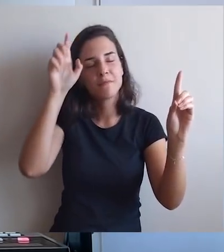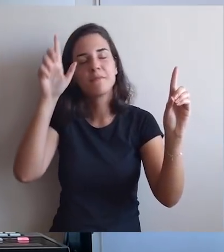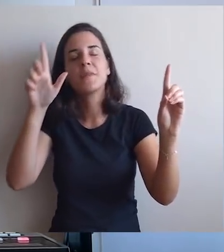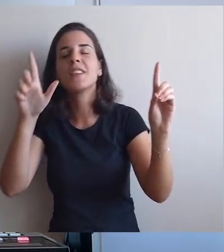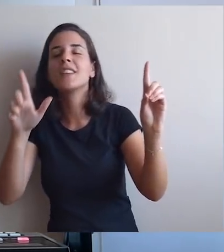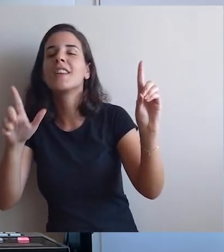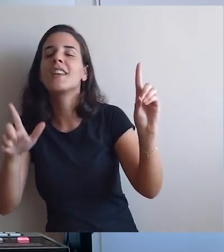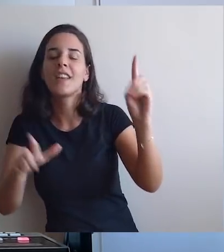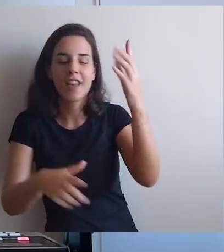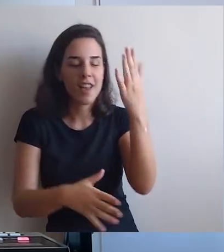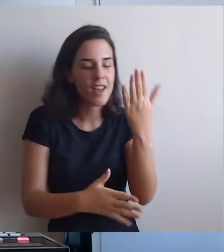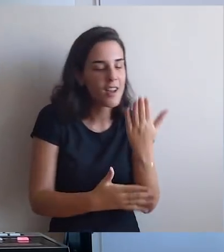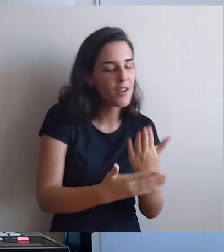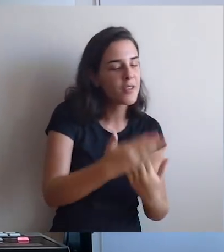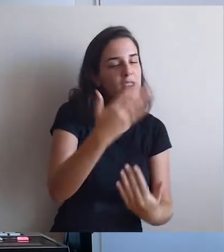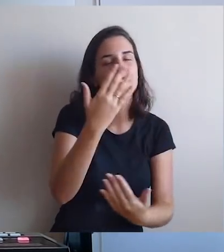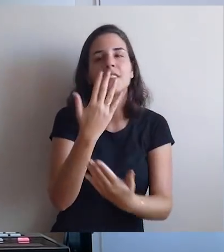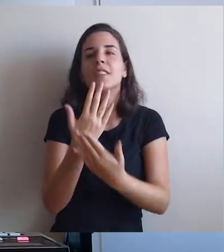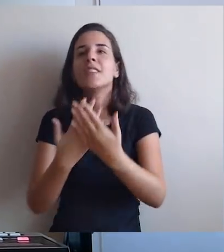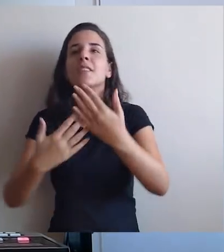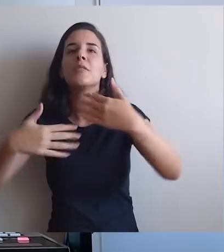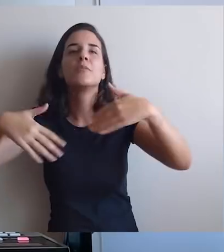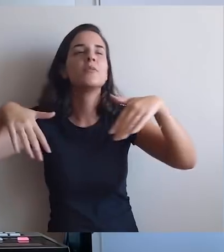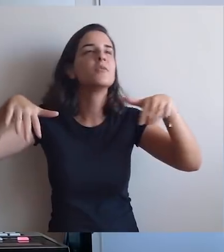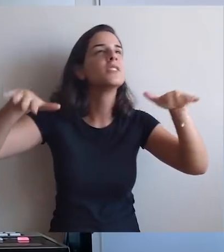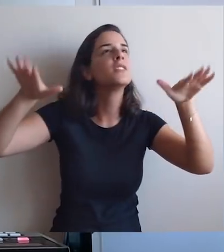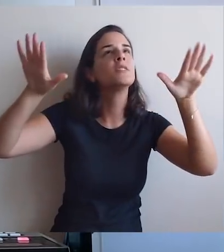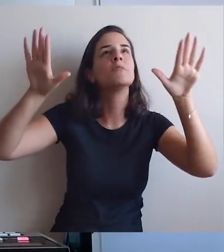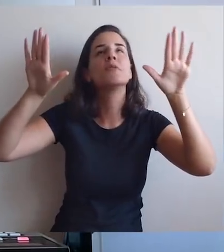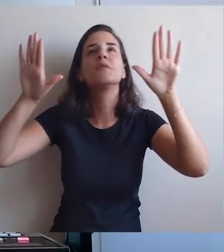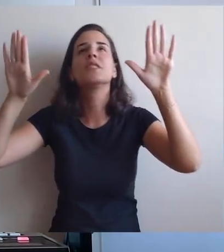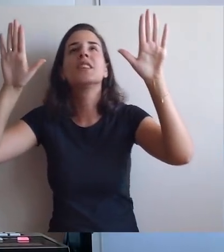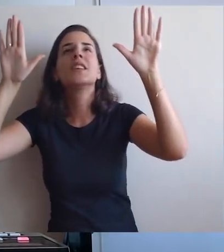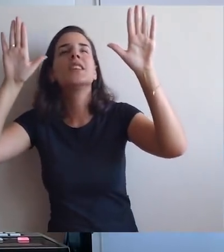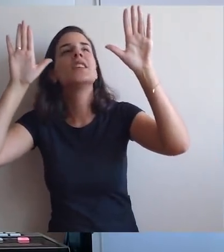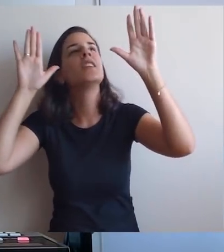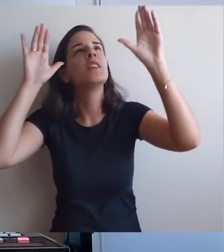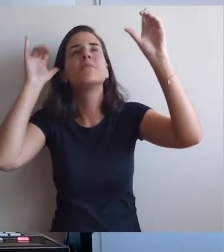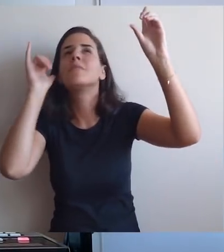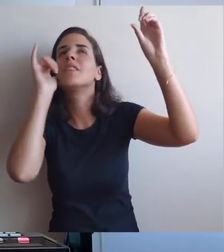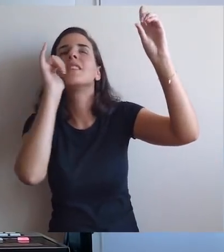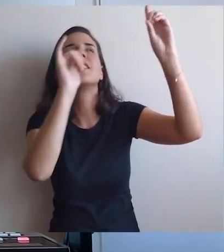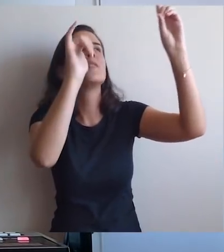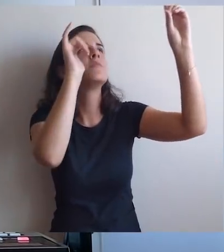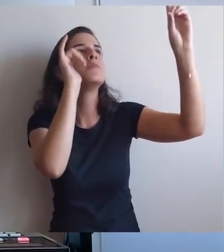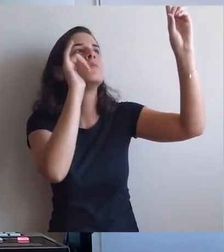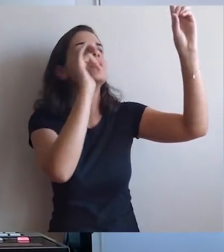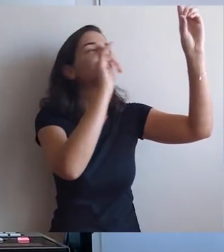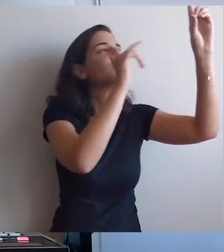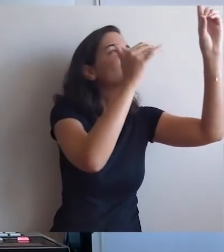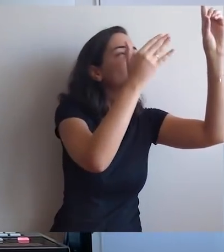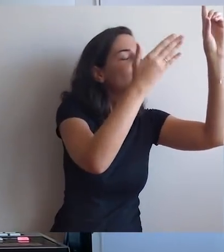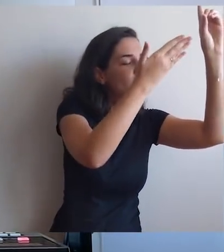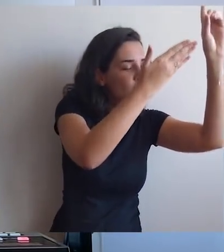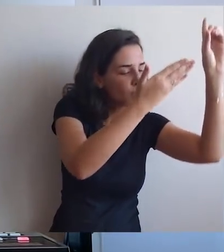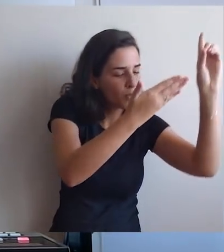santo somente o Teu nome é. Ao erguermos as mãos